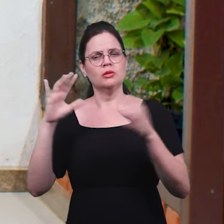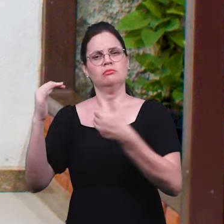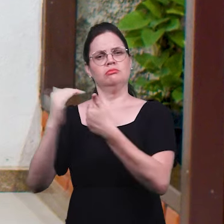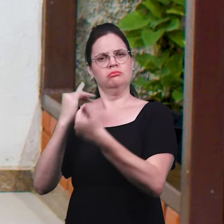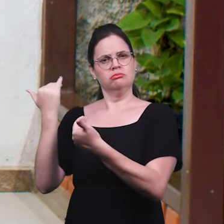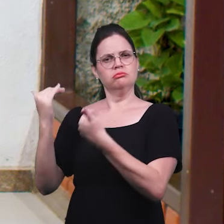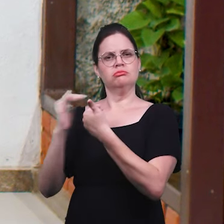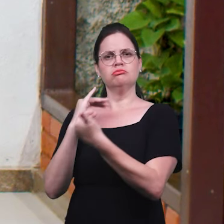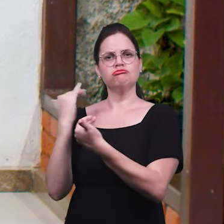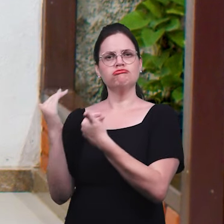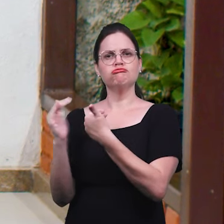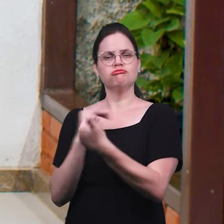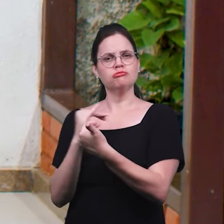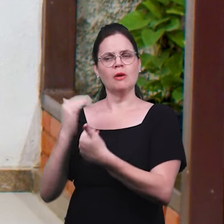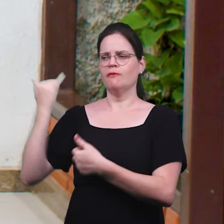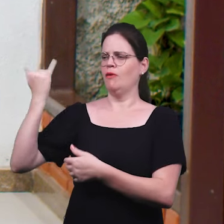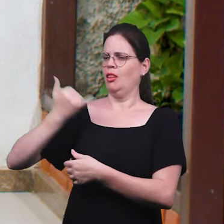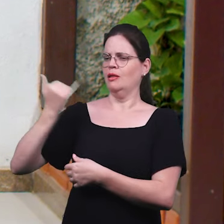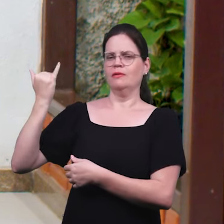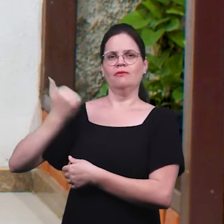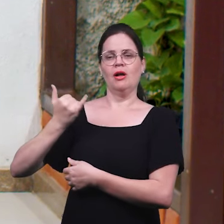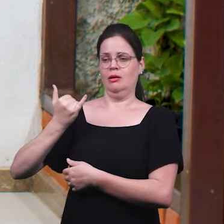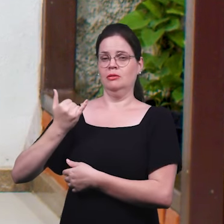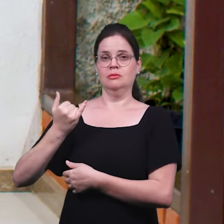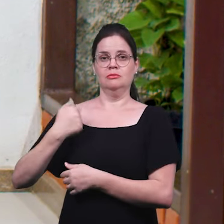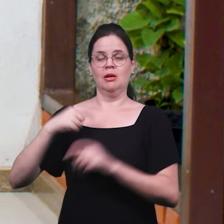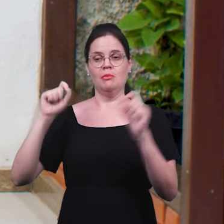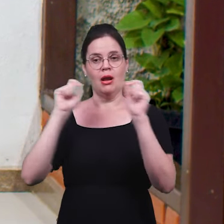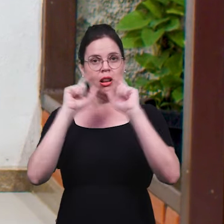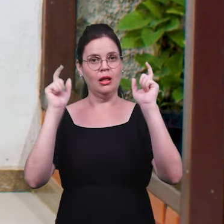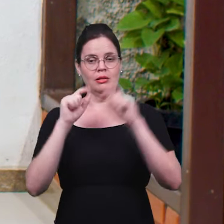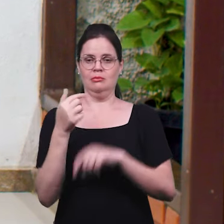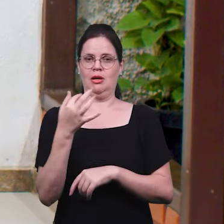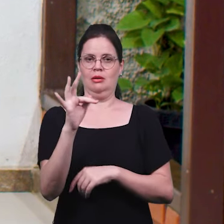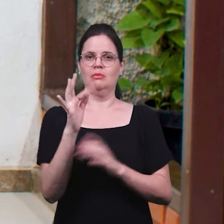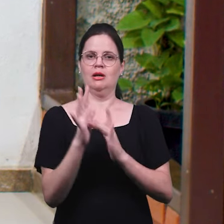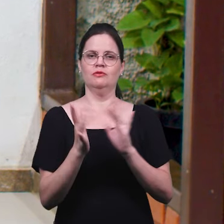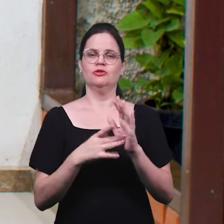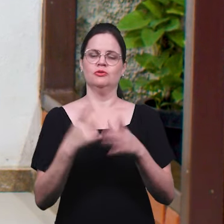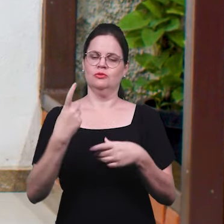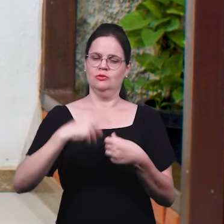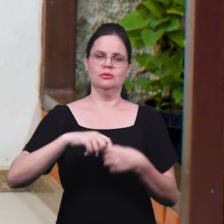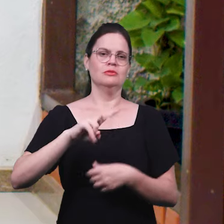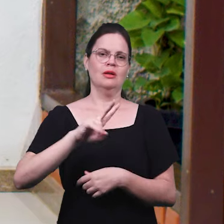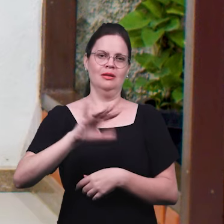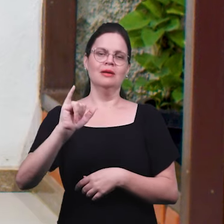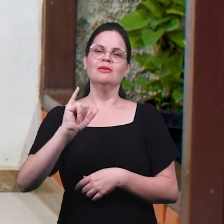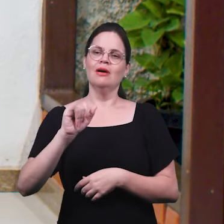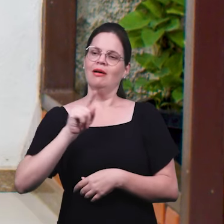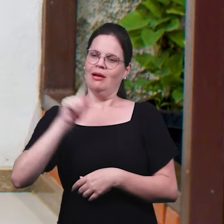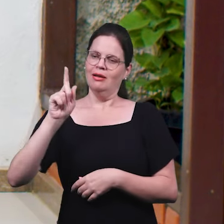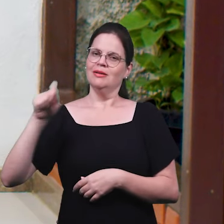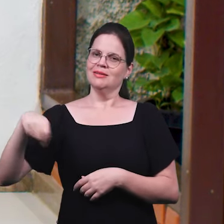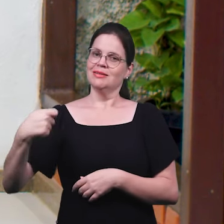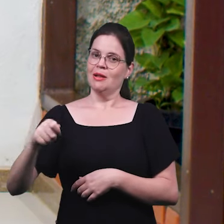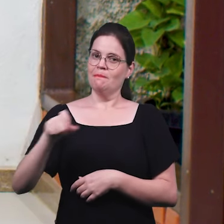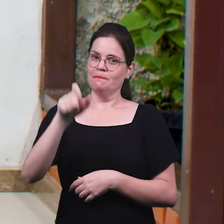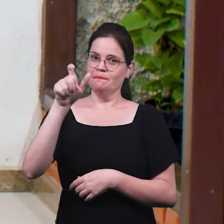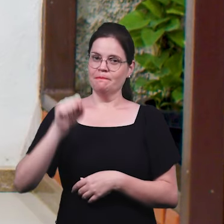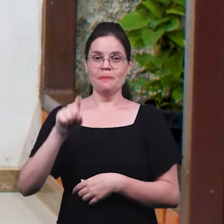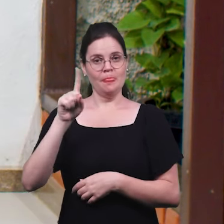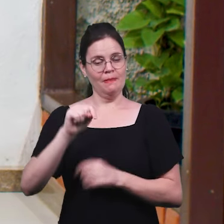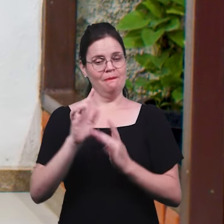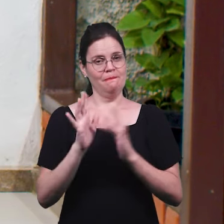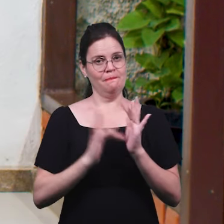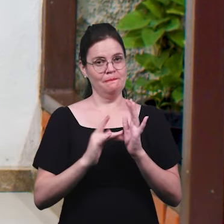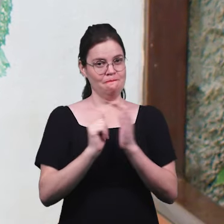está orientando a nossa vida, falando que o Senhor em breve, Ele vem voltar, Ele vai voltar e buscar a tua